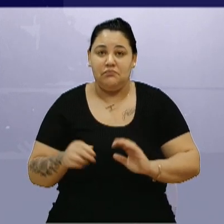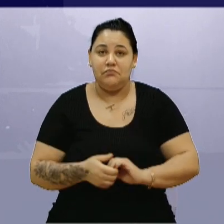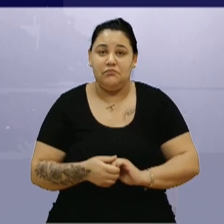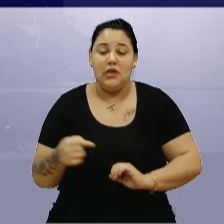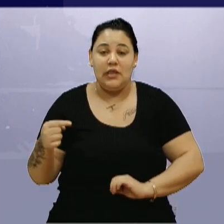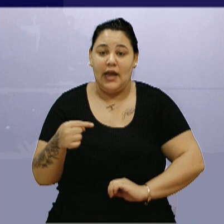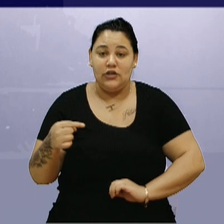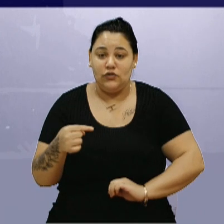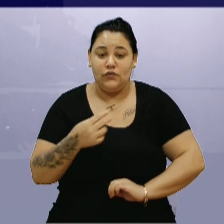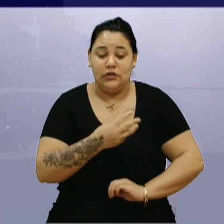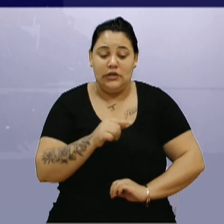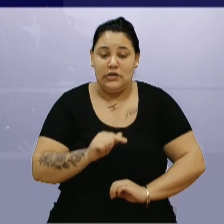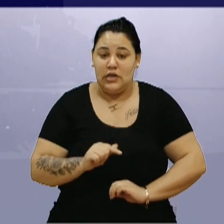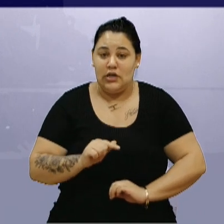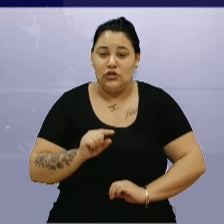negativo,